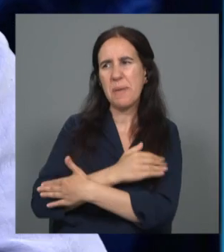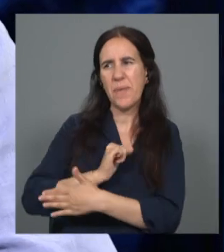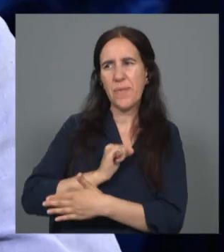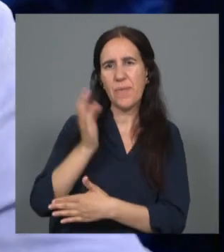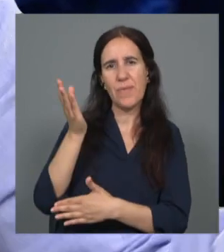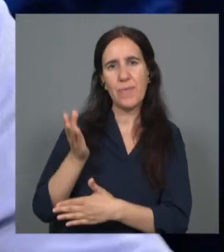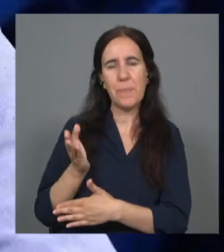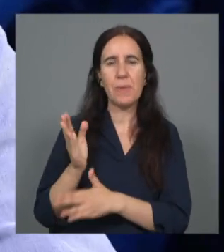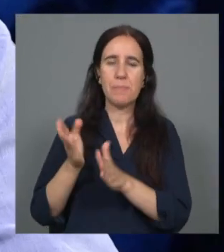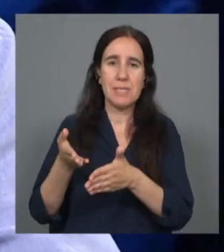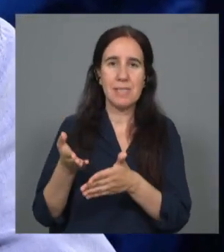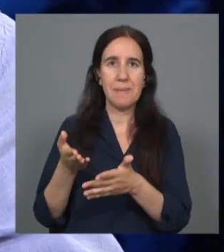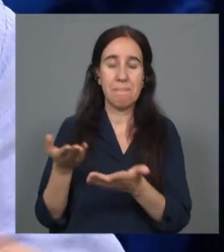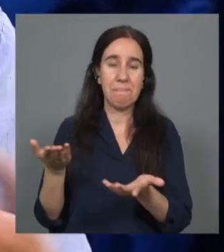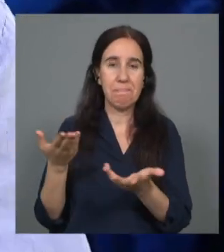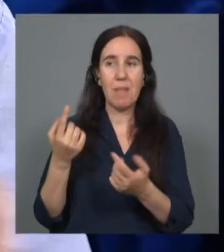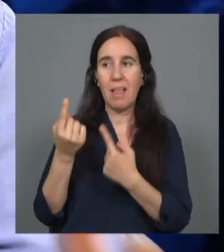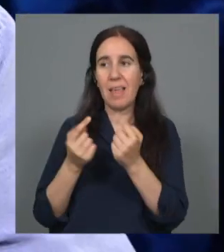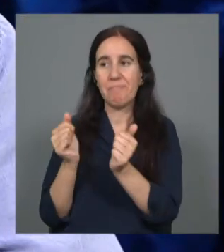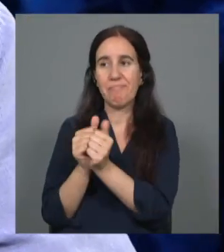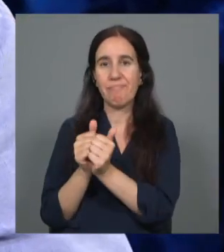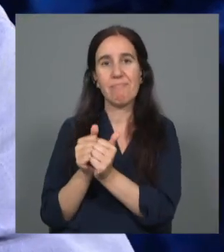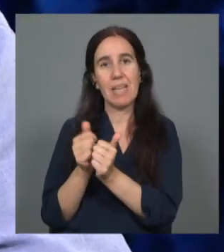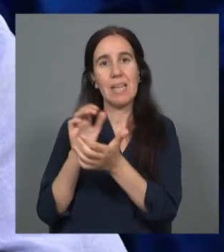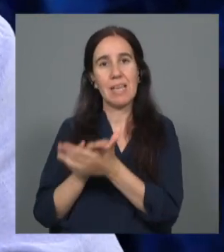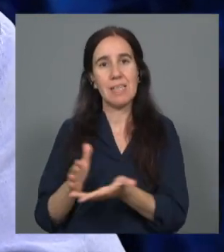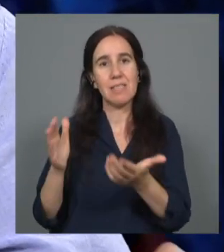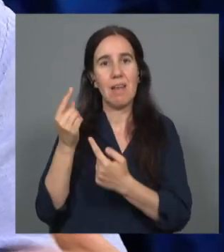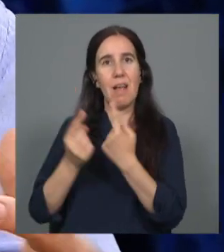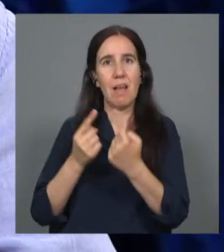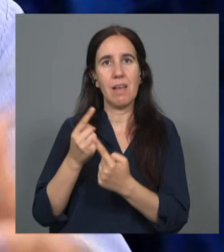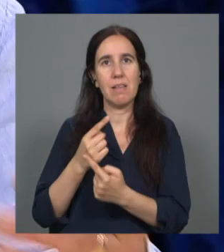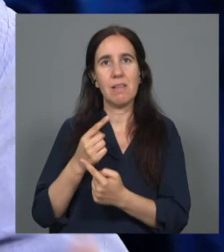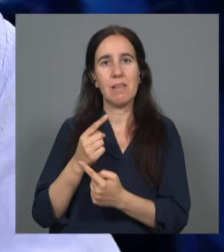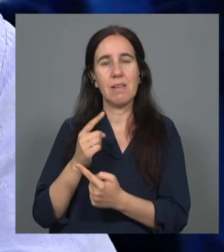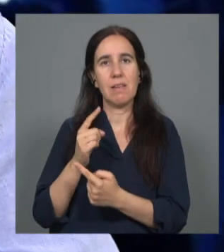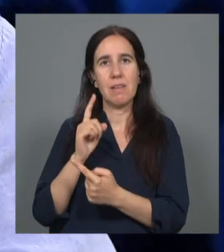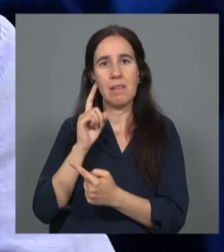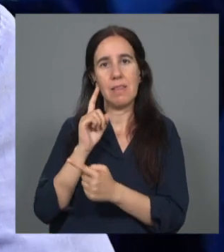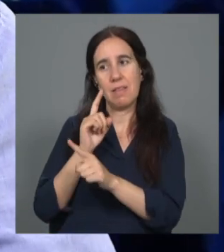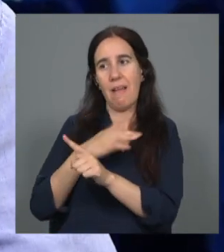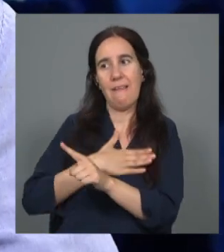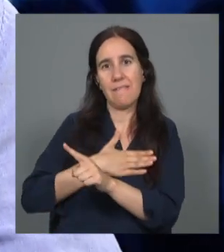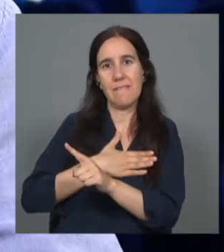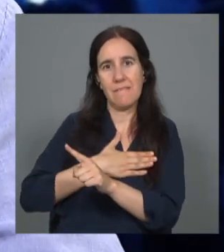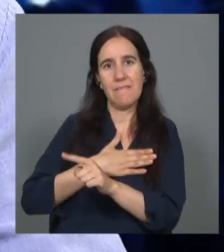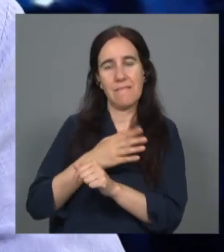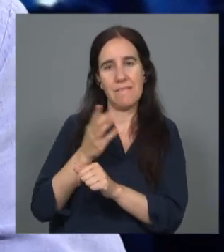precisa de arranjar alguém com quem casar, alguém que goste dela e